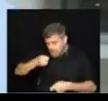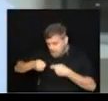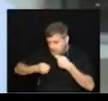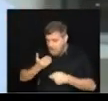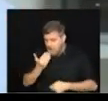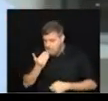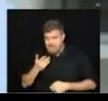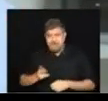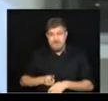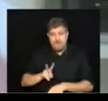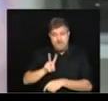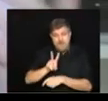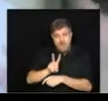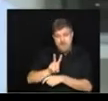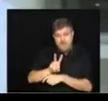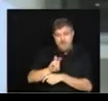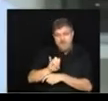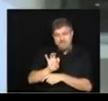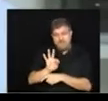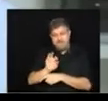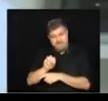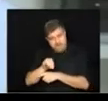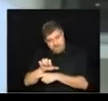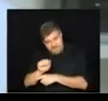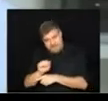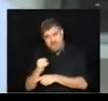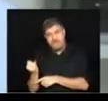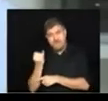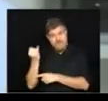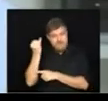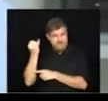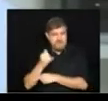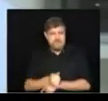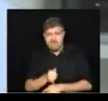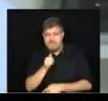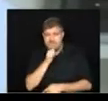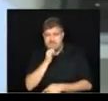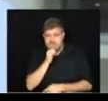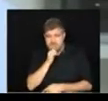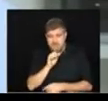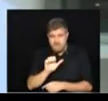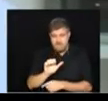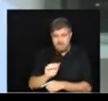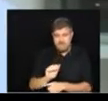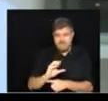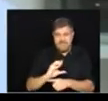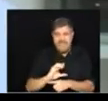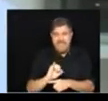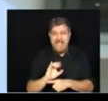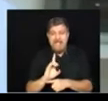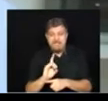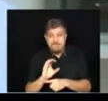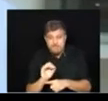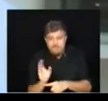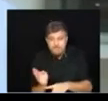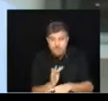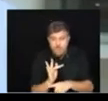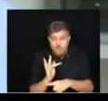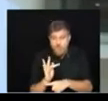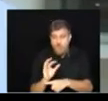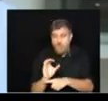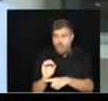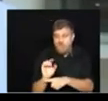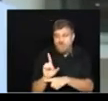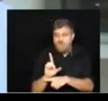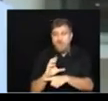algumas vitaminas importantes, como ácido fólico, por exemplo, que é prescrita durante a gestação por um profissional de